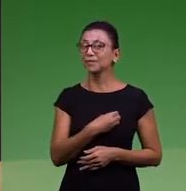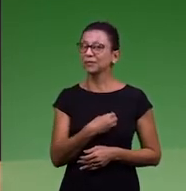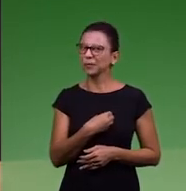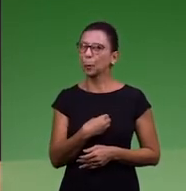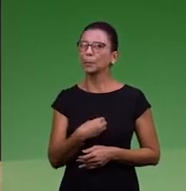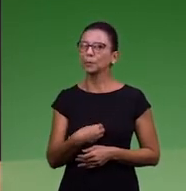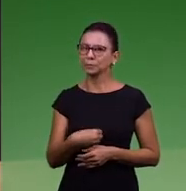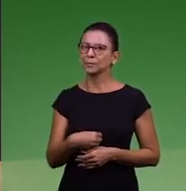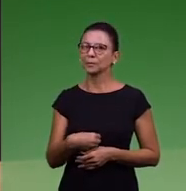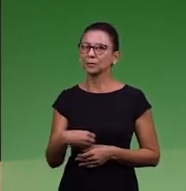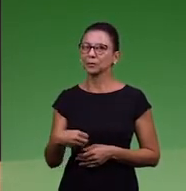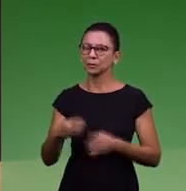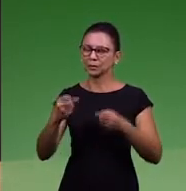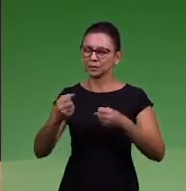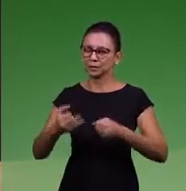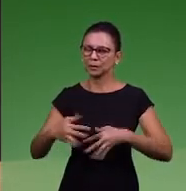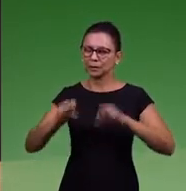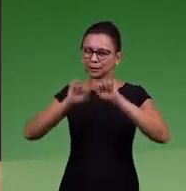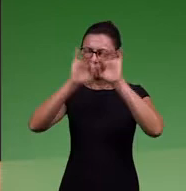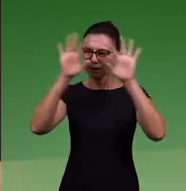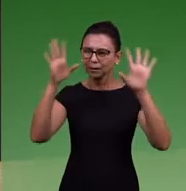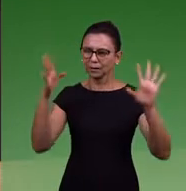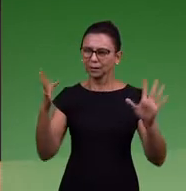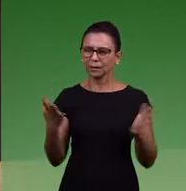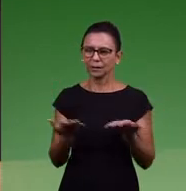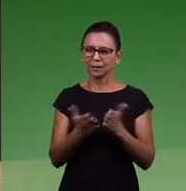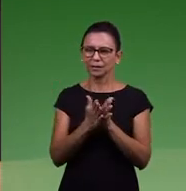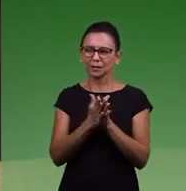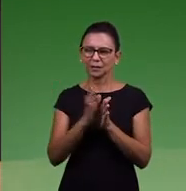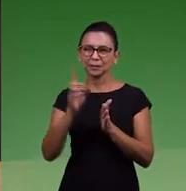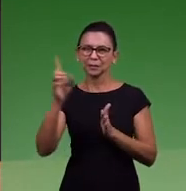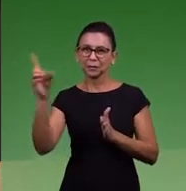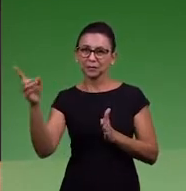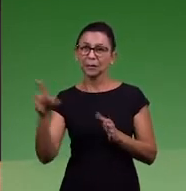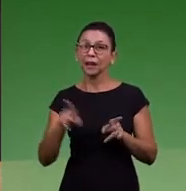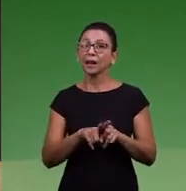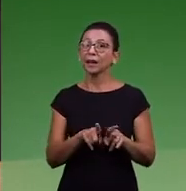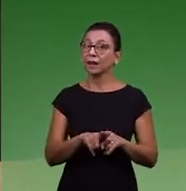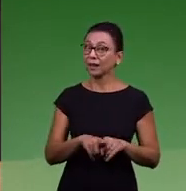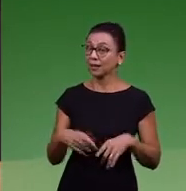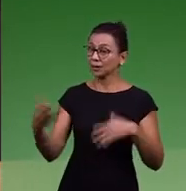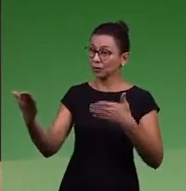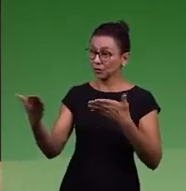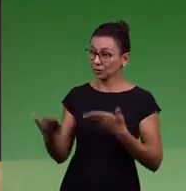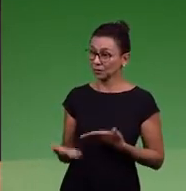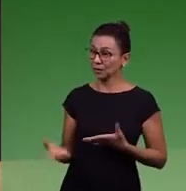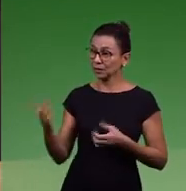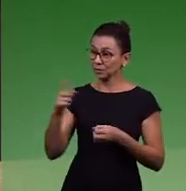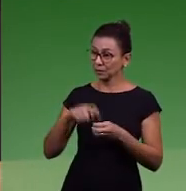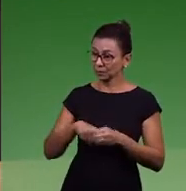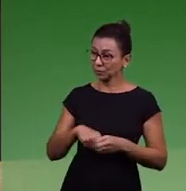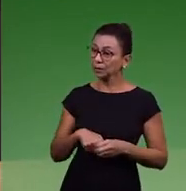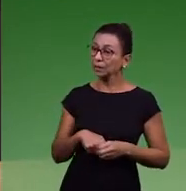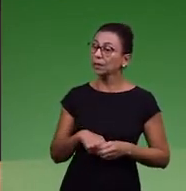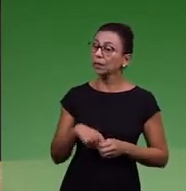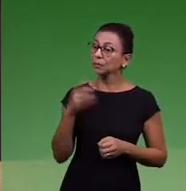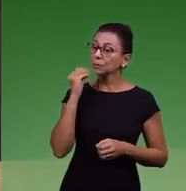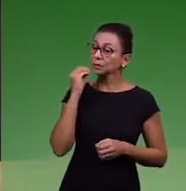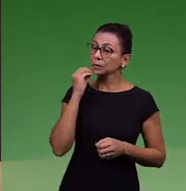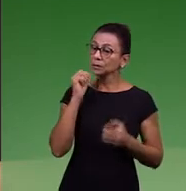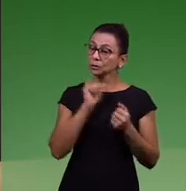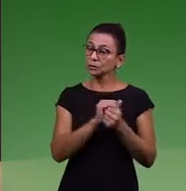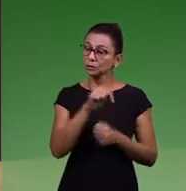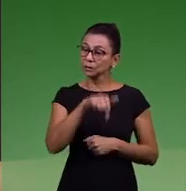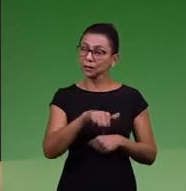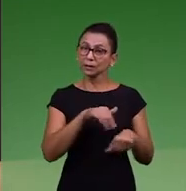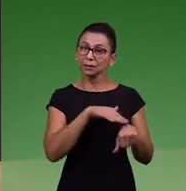trazer esclarecimentos tão profundos da Palavra de Deus, e quero aqui já deixar o convite para em outras oportunidades estarmos juntos